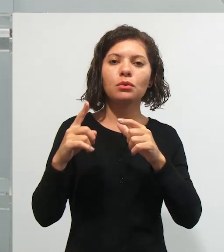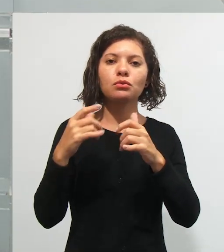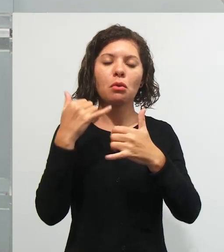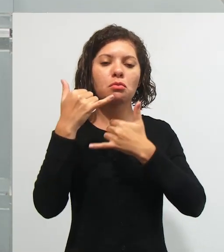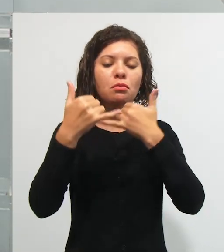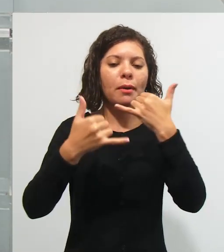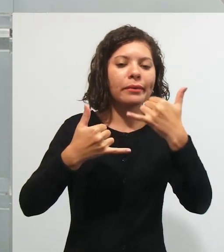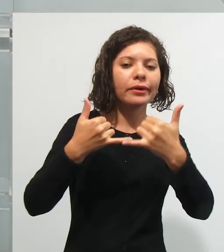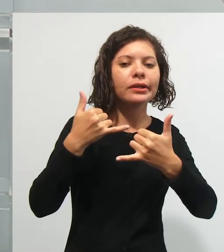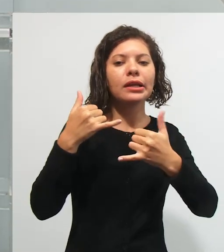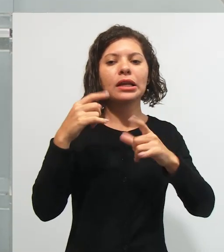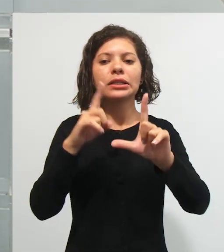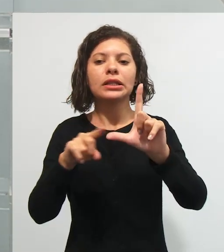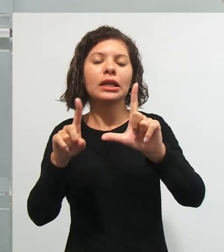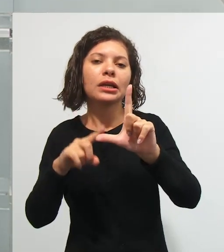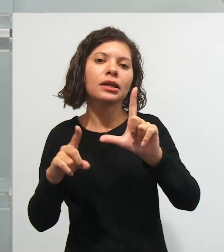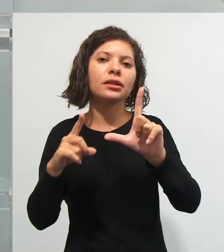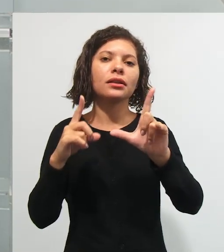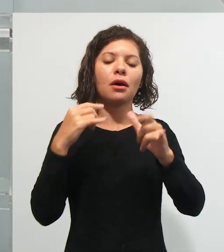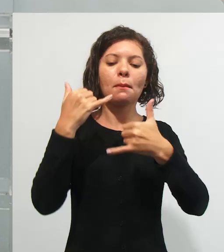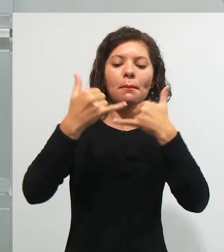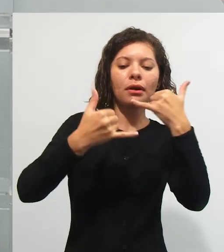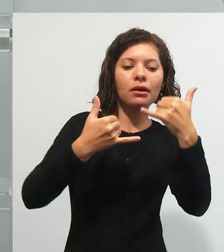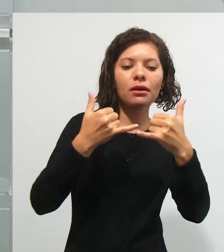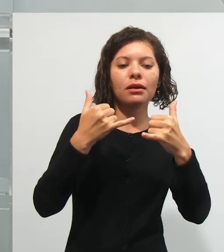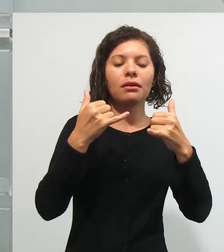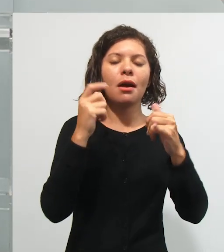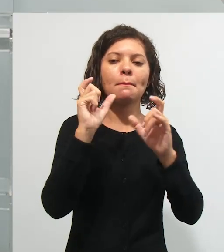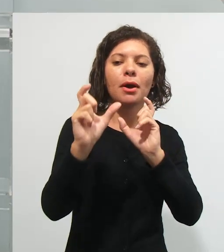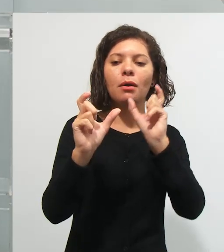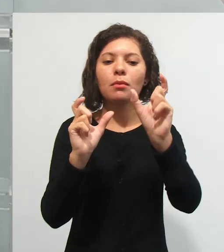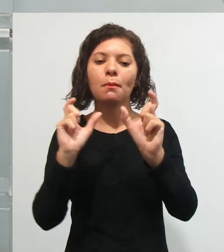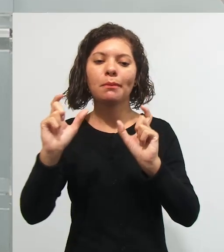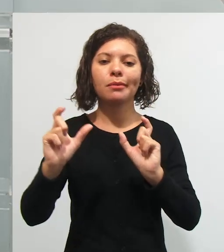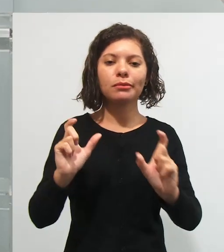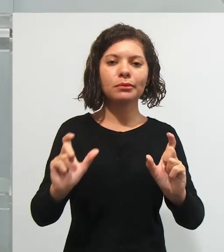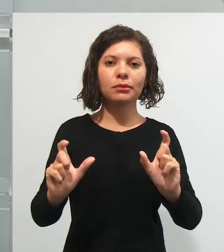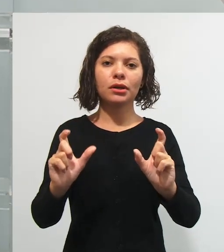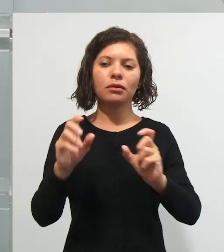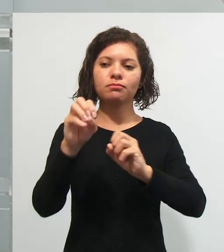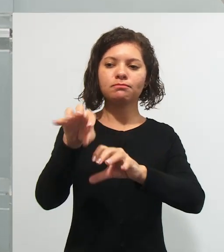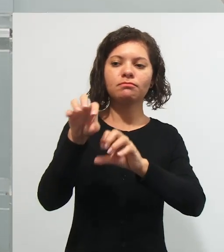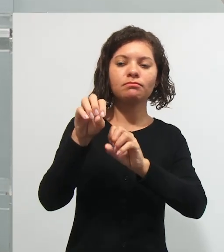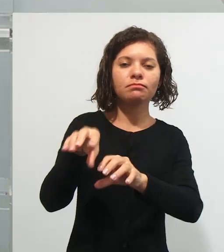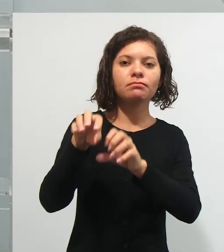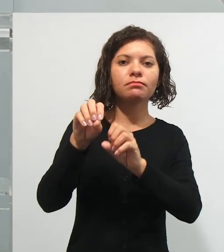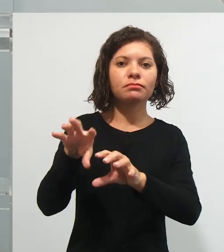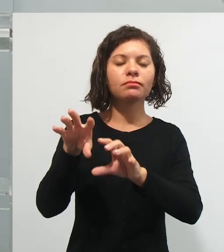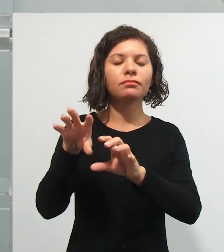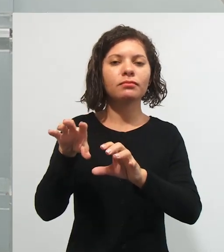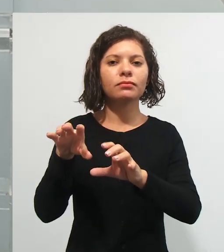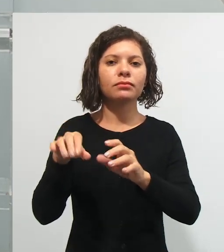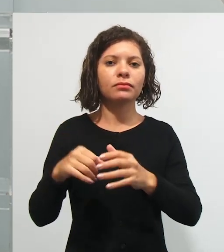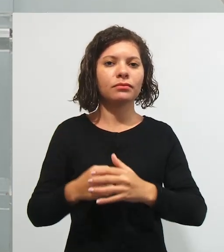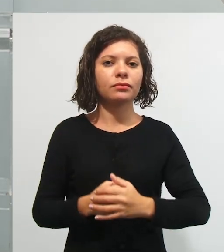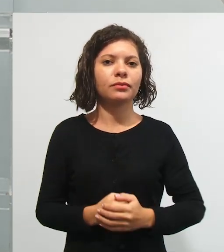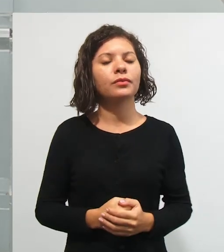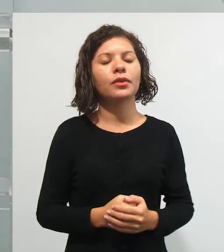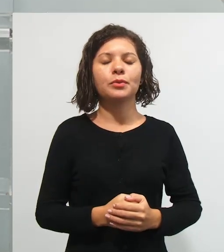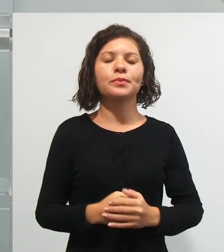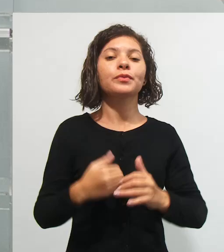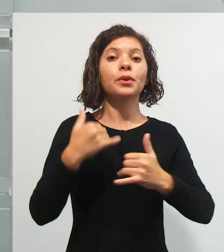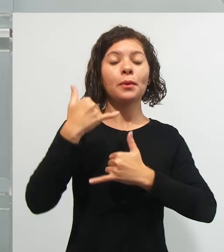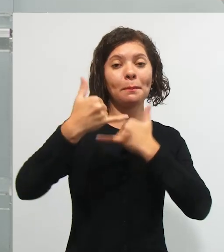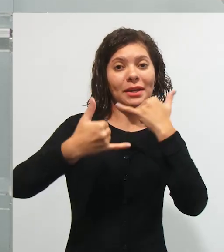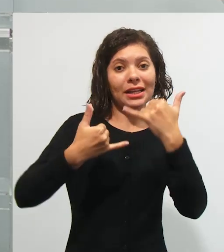letras, um jogo de palavras, um novo material didático, um jogo da vida em que ele tem que, à medida que